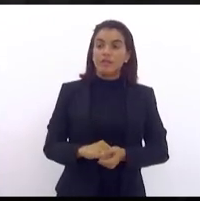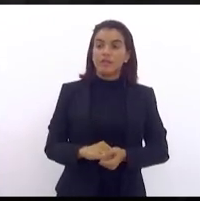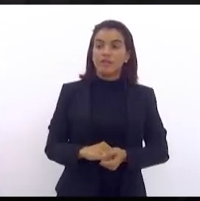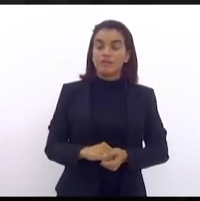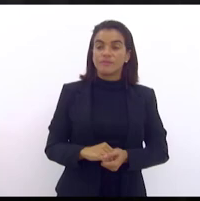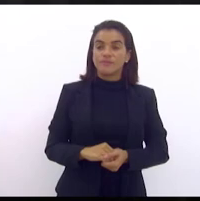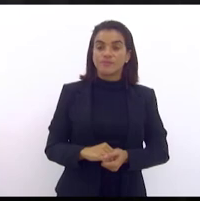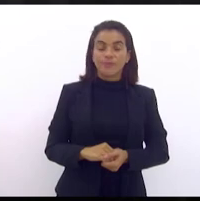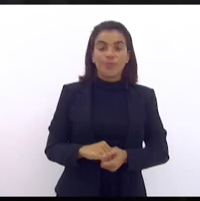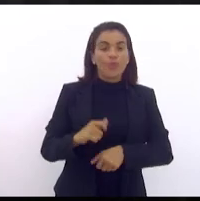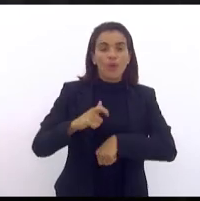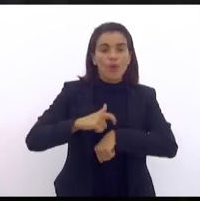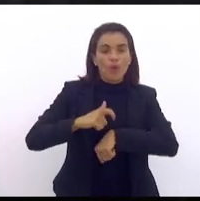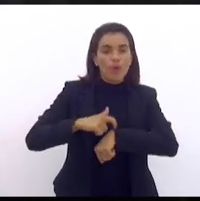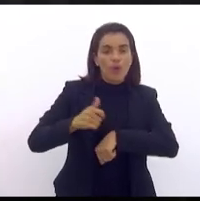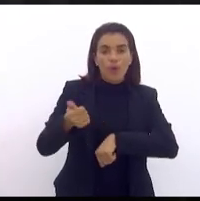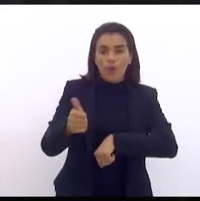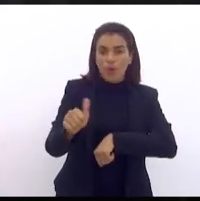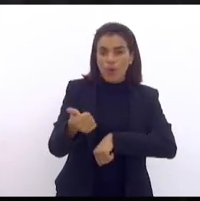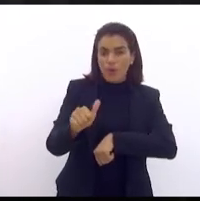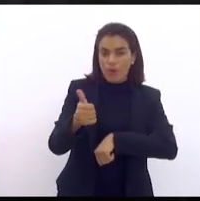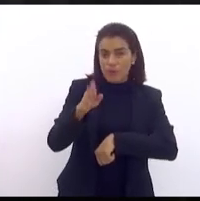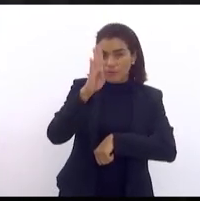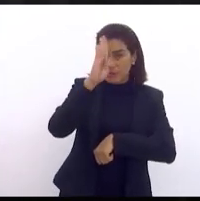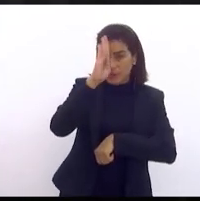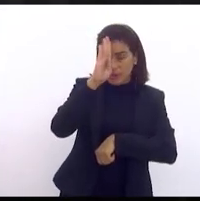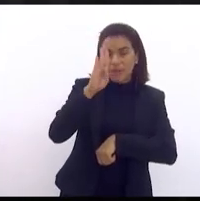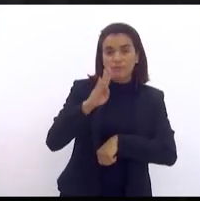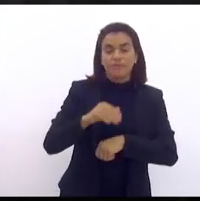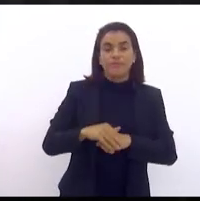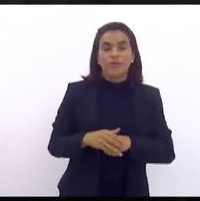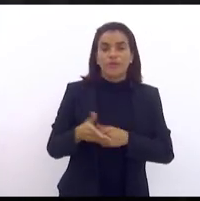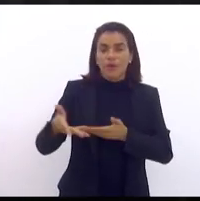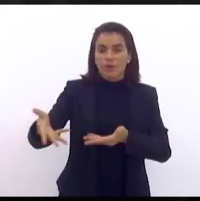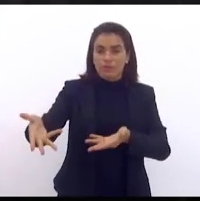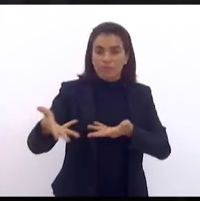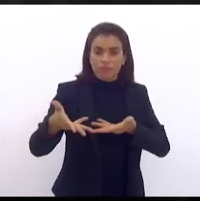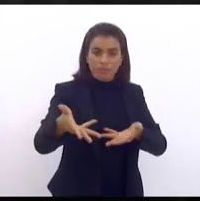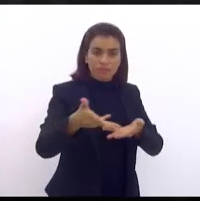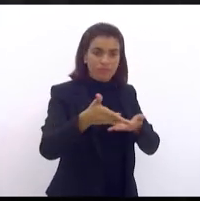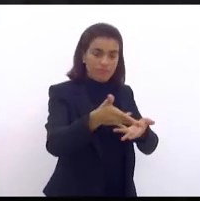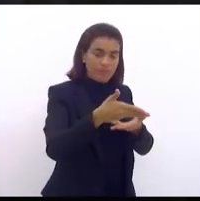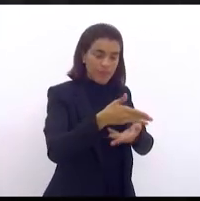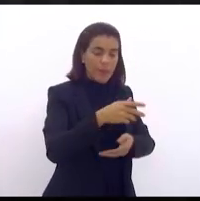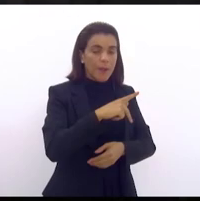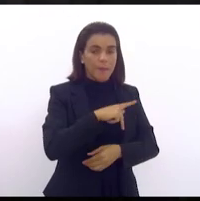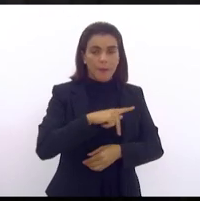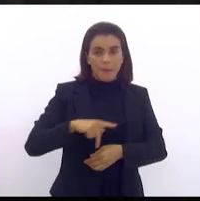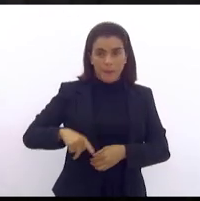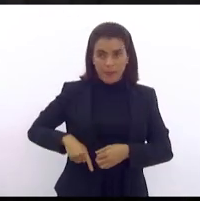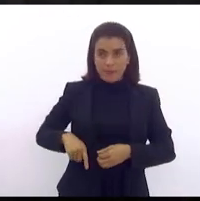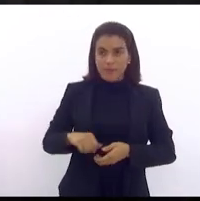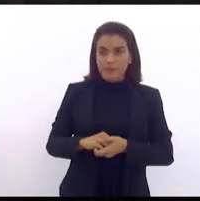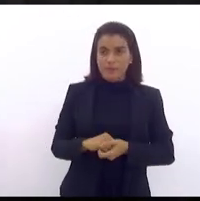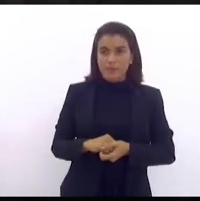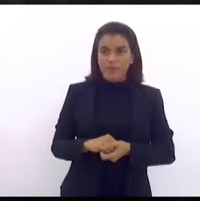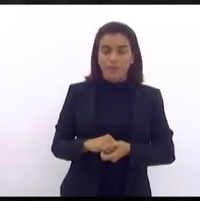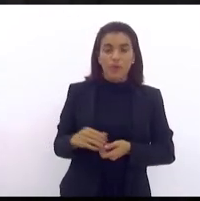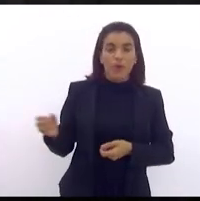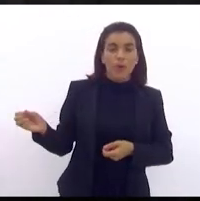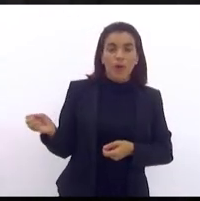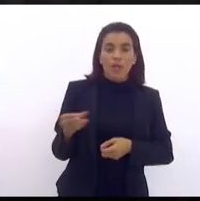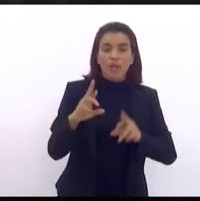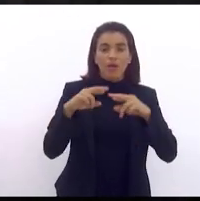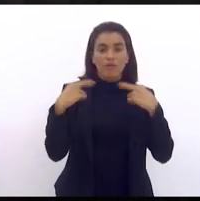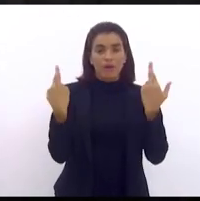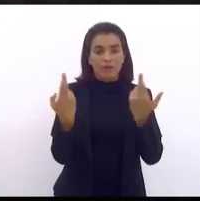às 11 horas da manhã foi convocada pelo presidente aqui uma nova reunião